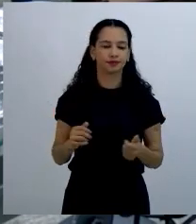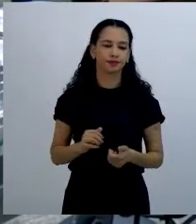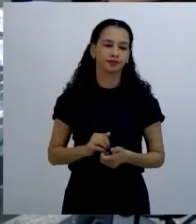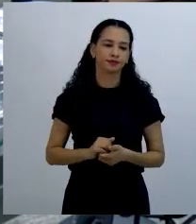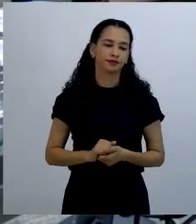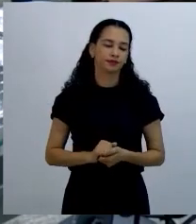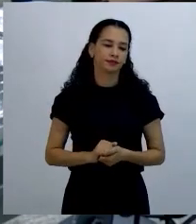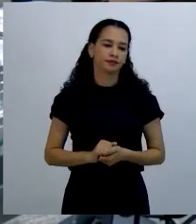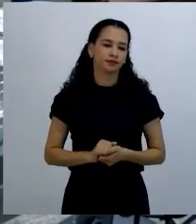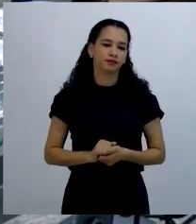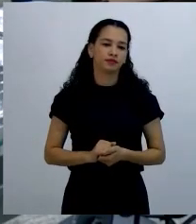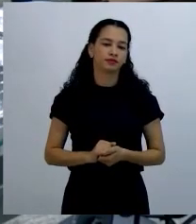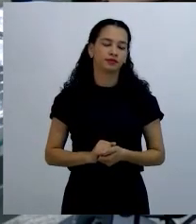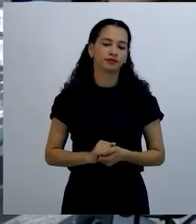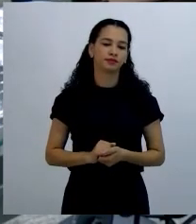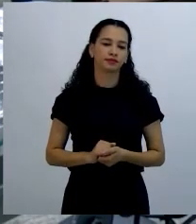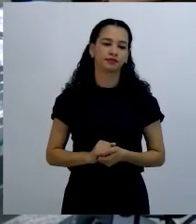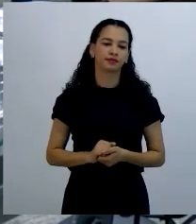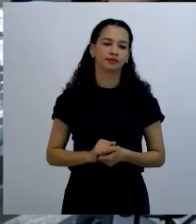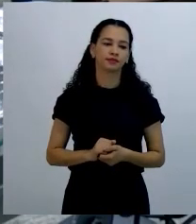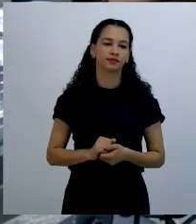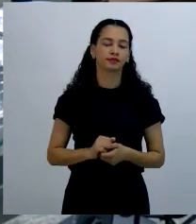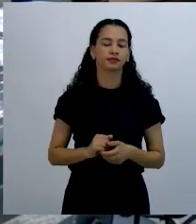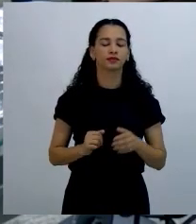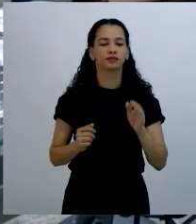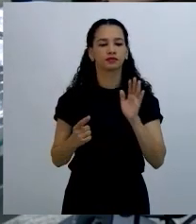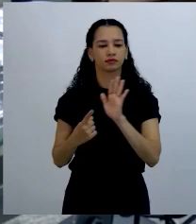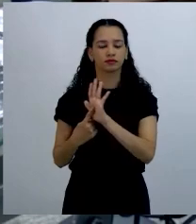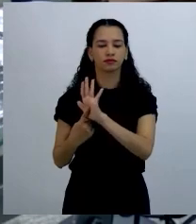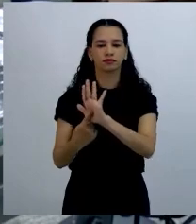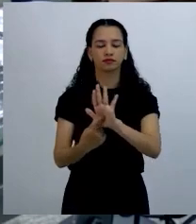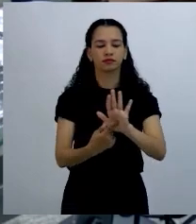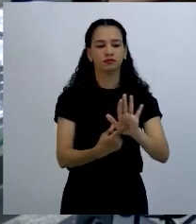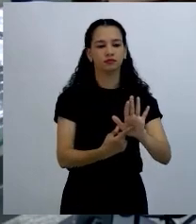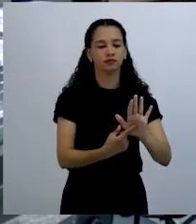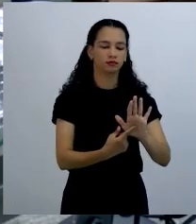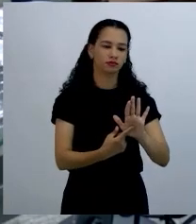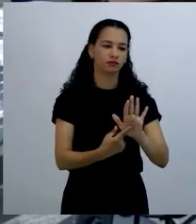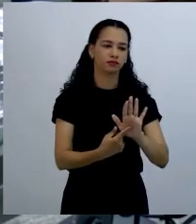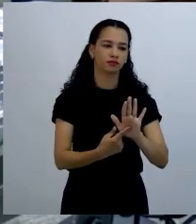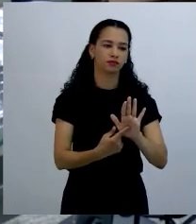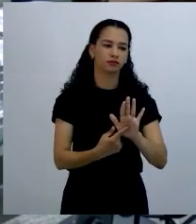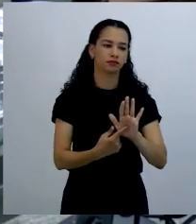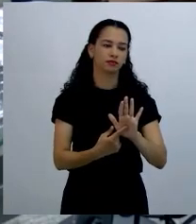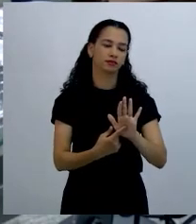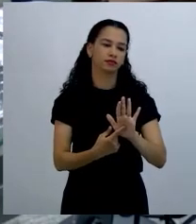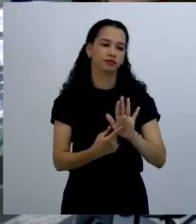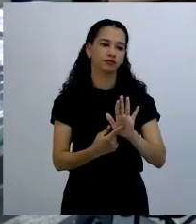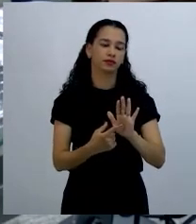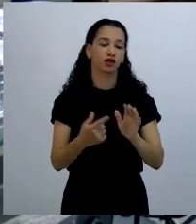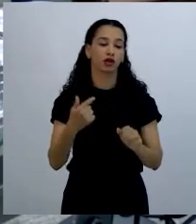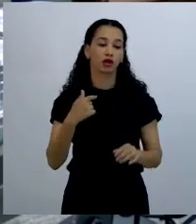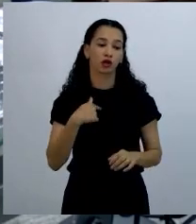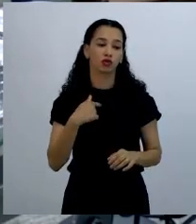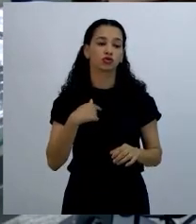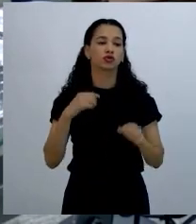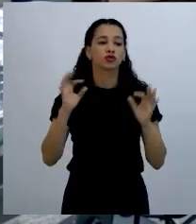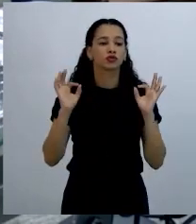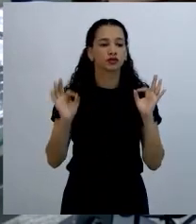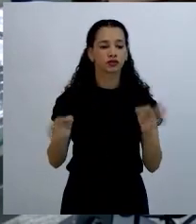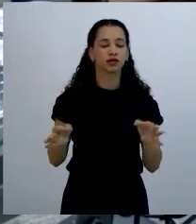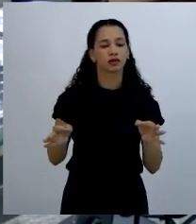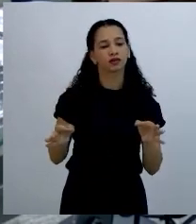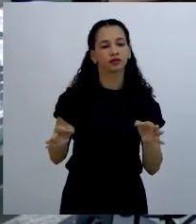a mesma primeira parte estou plenamente certo é interessante mas parece que hoje nós não estamos mais